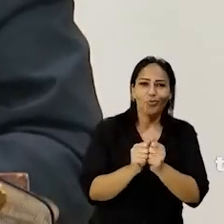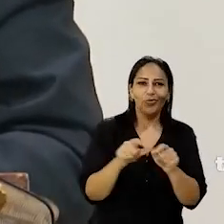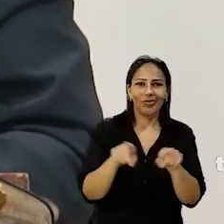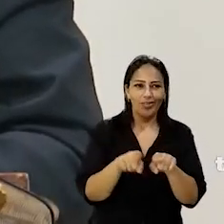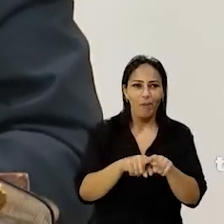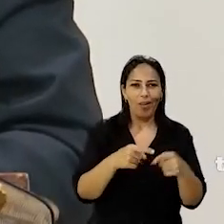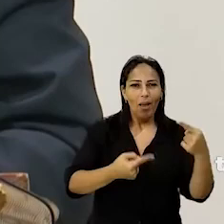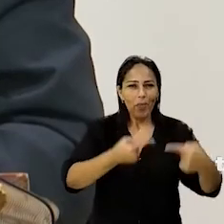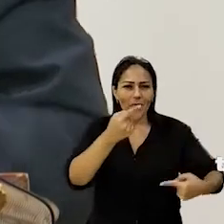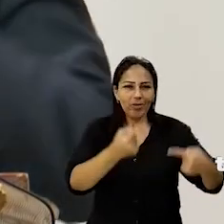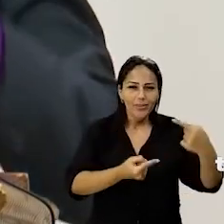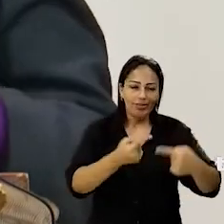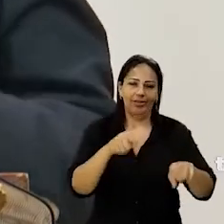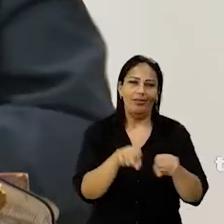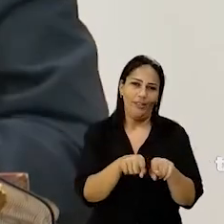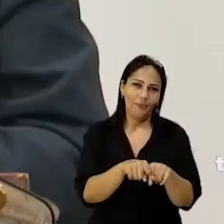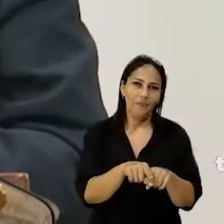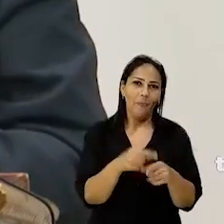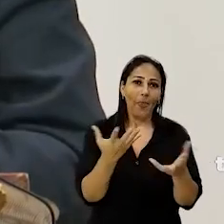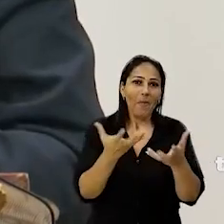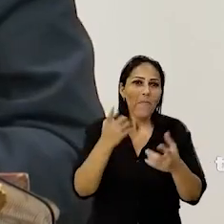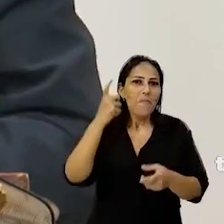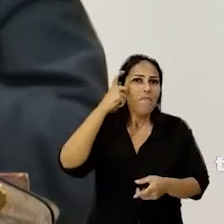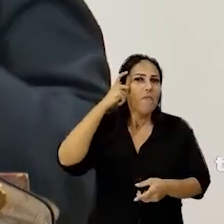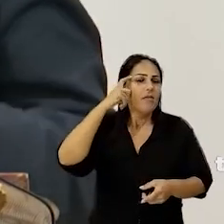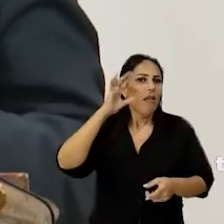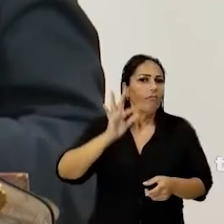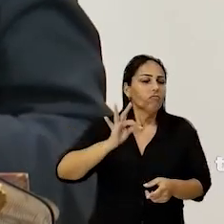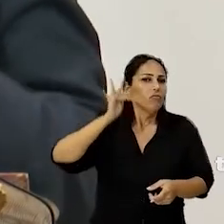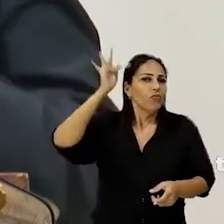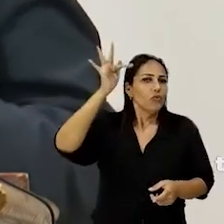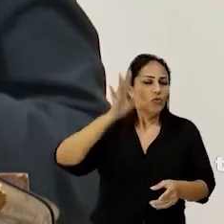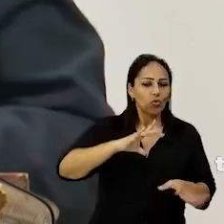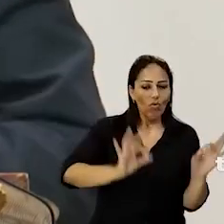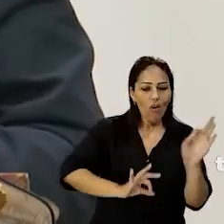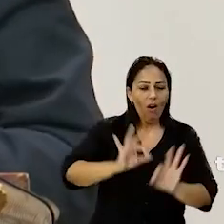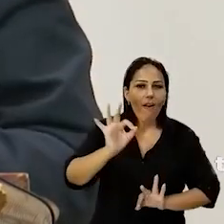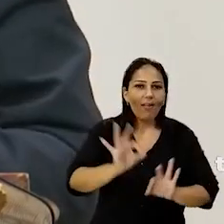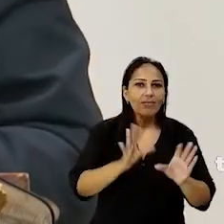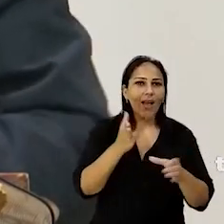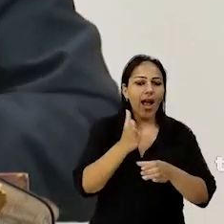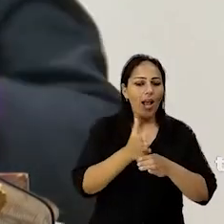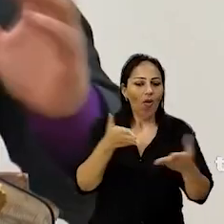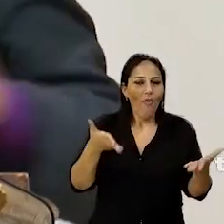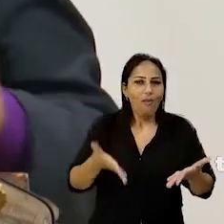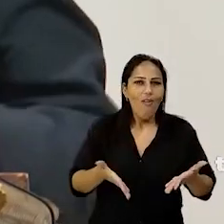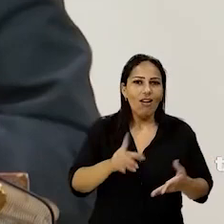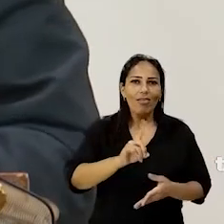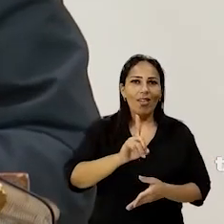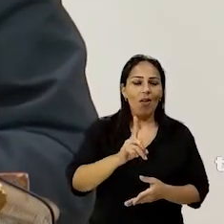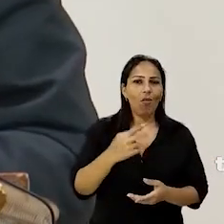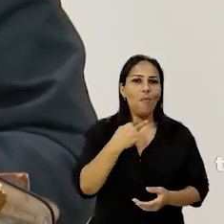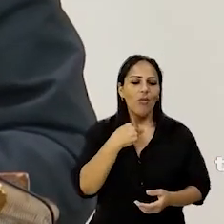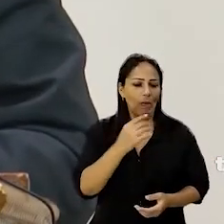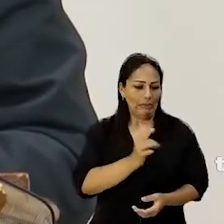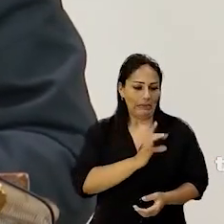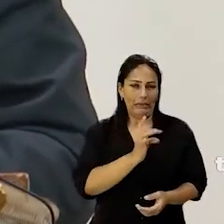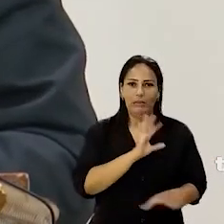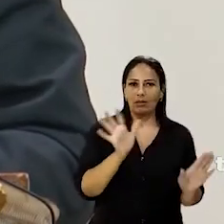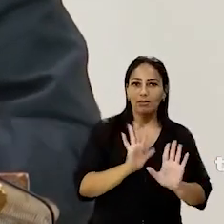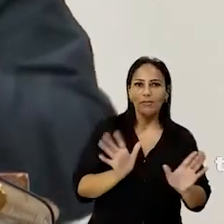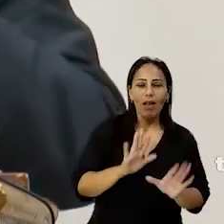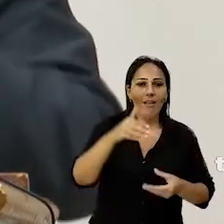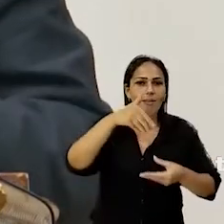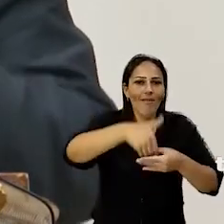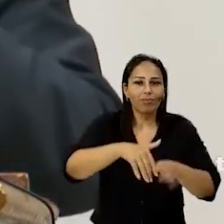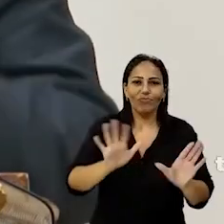da política partidária. Nós precisamos pensar grande, construir Caicó do futuro e deixar em nossas mãos. Não podemos ter medo, não, nessa